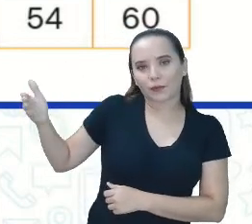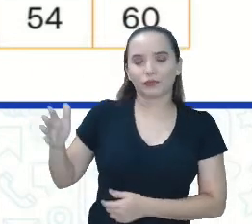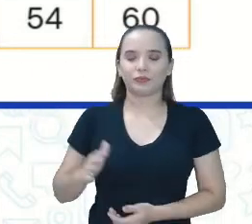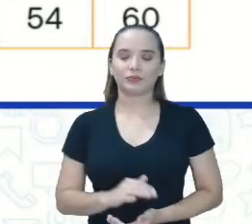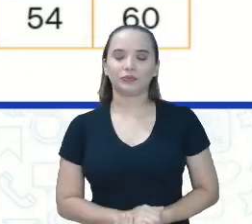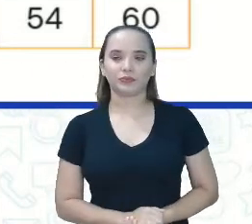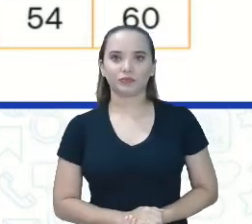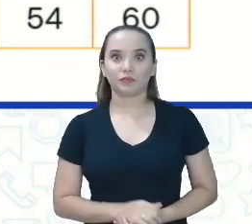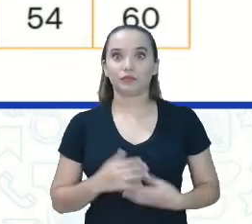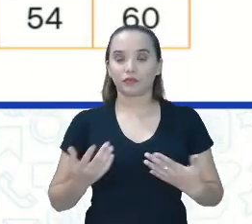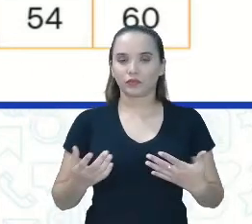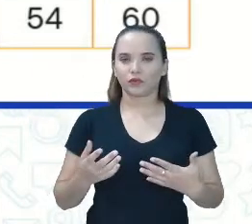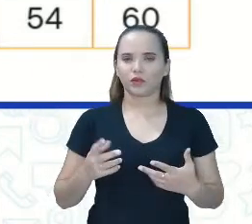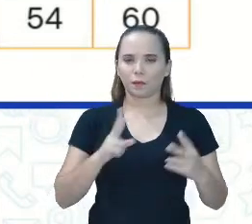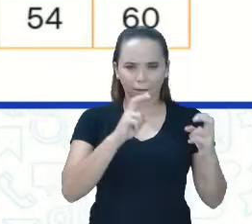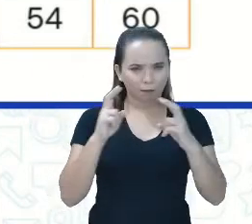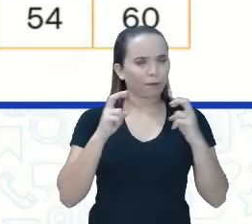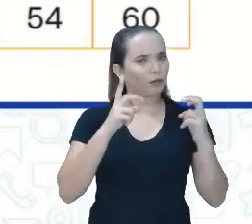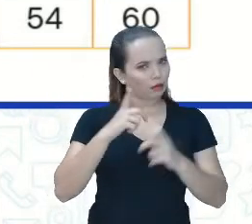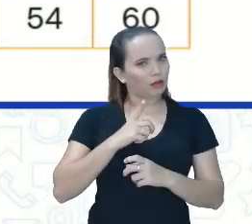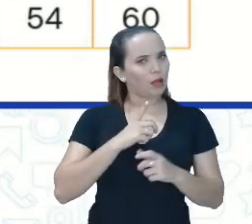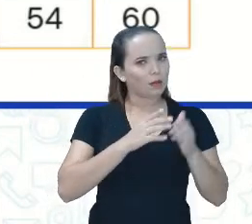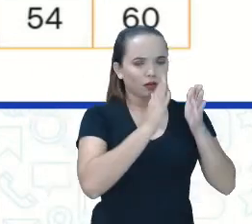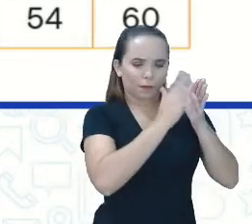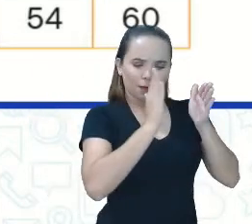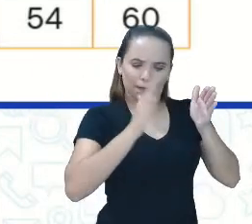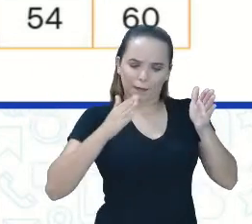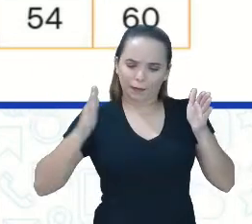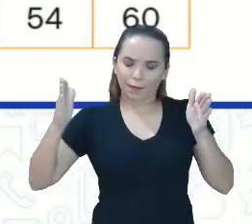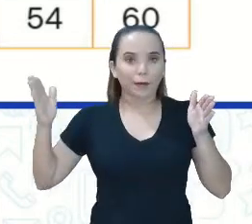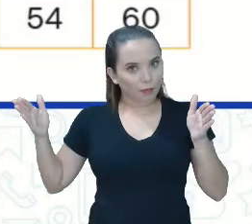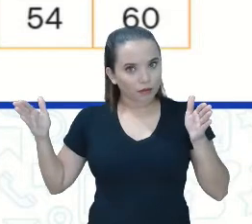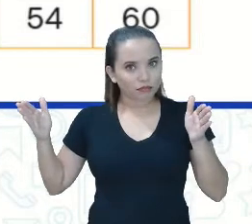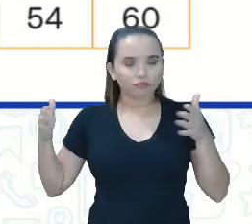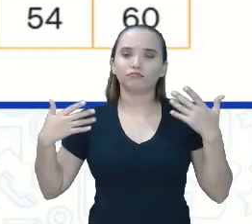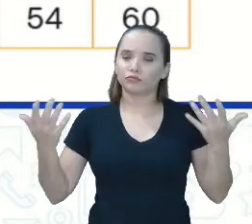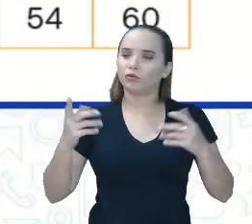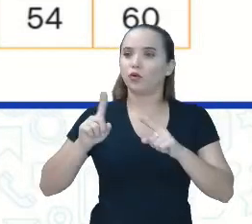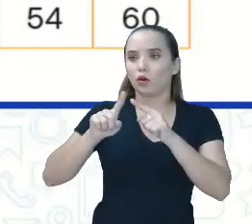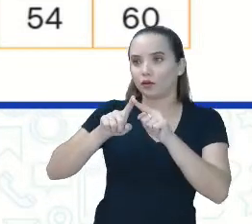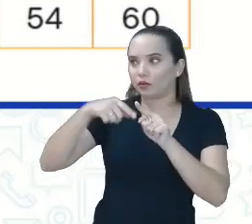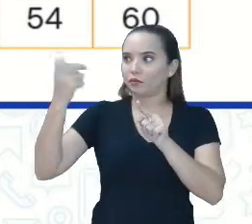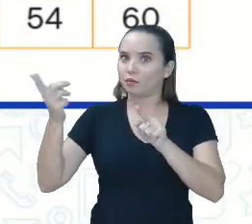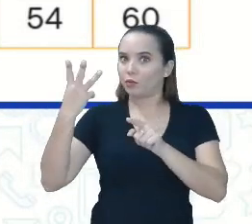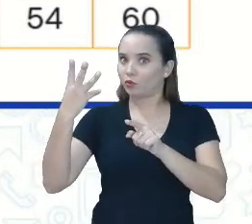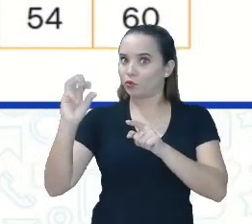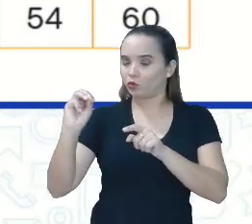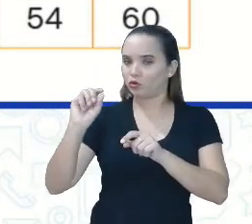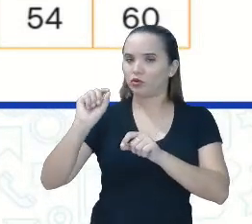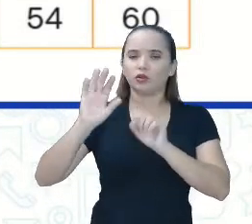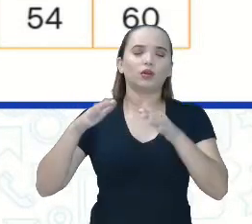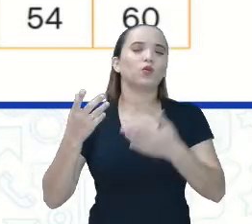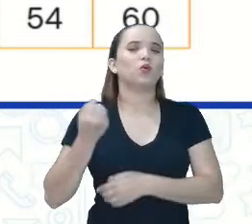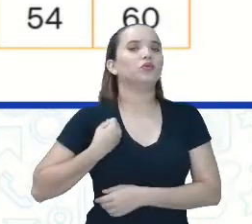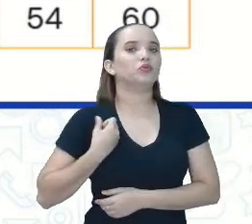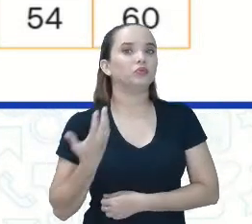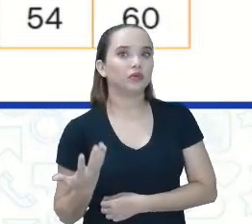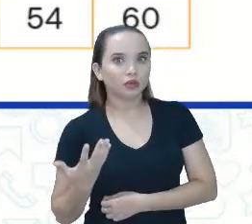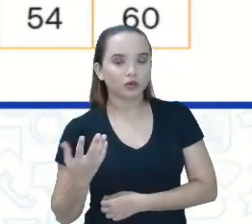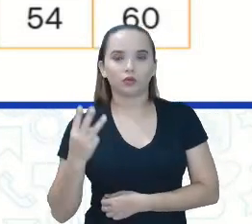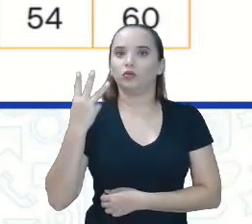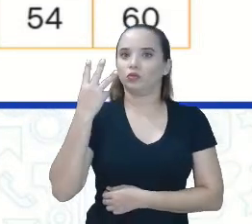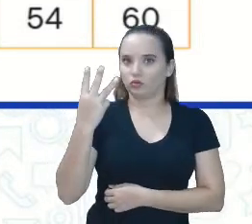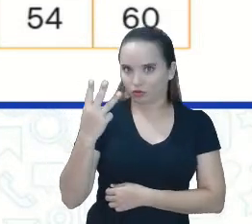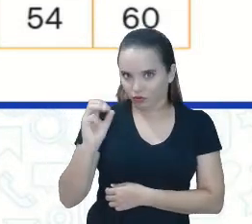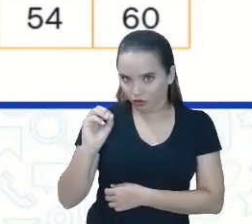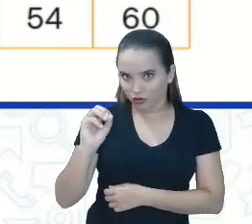você vai notar aí que a gente encontra esse padrão. Então, depois do 30 aqui, qual vai ser o próximo número? 30